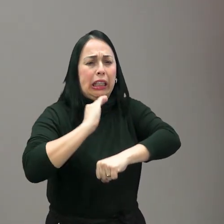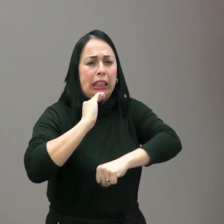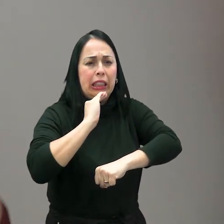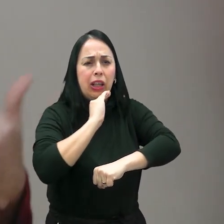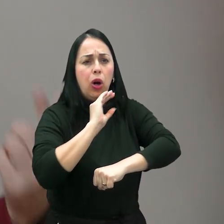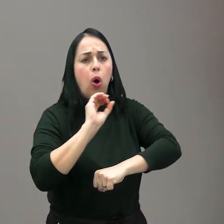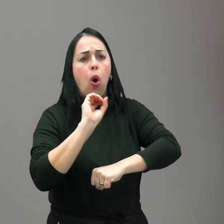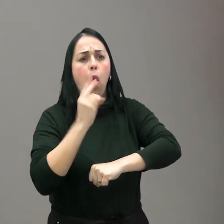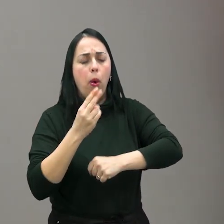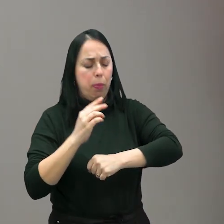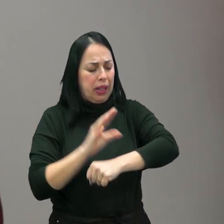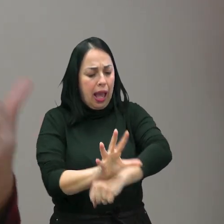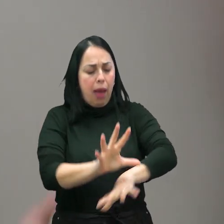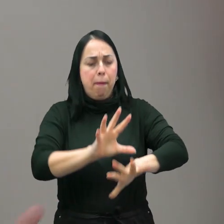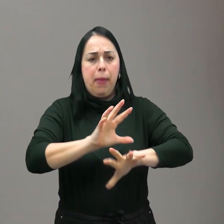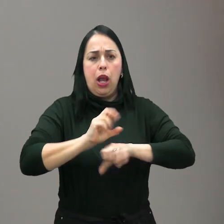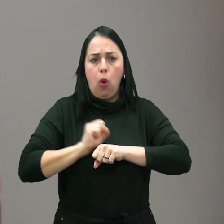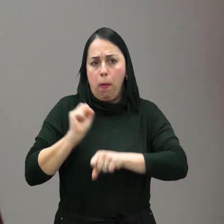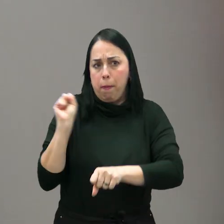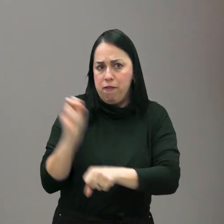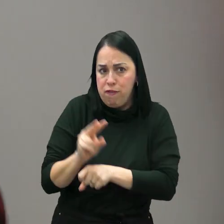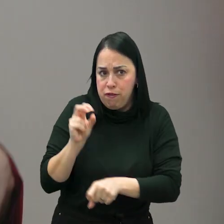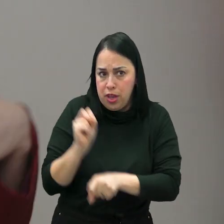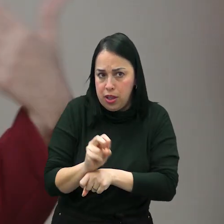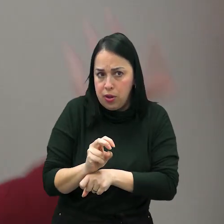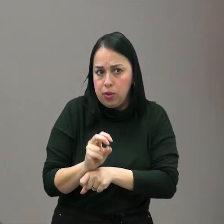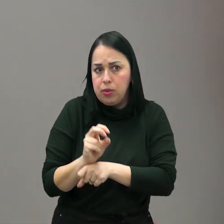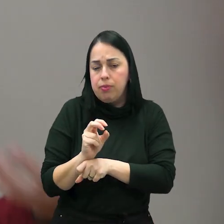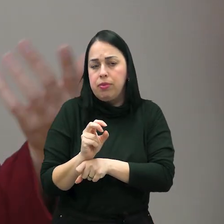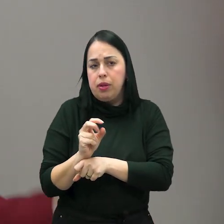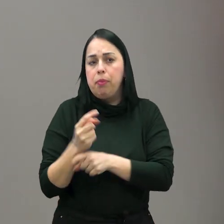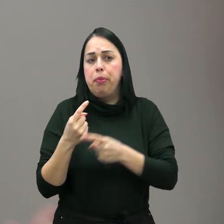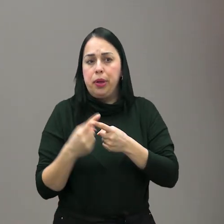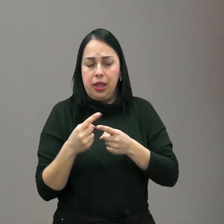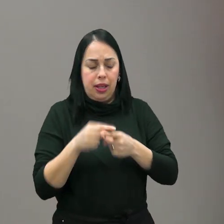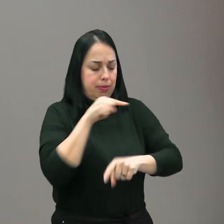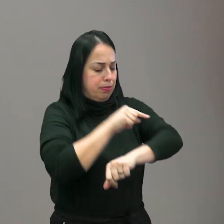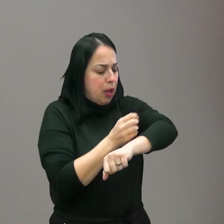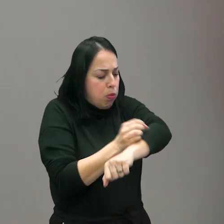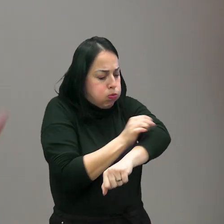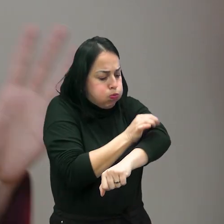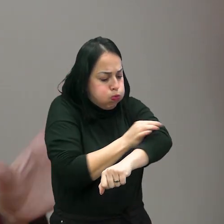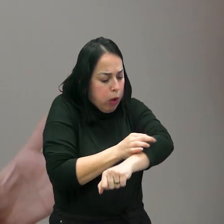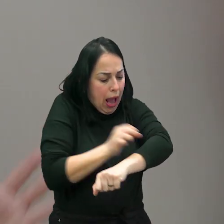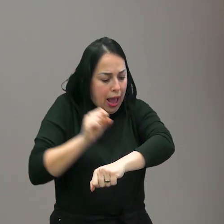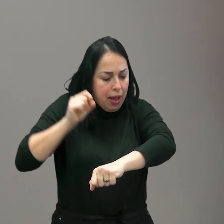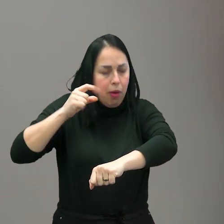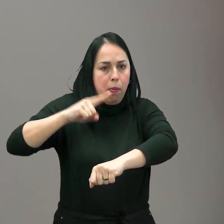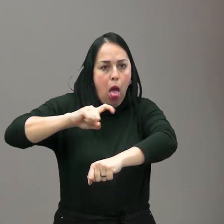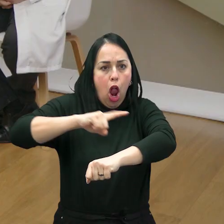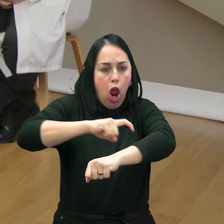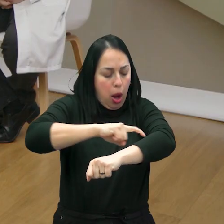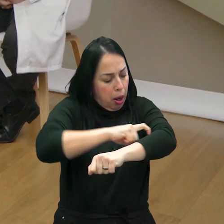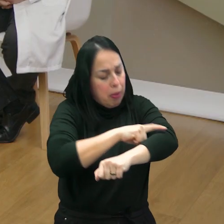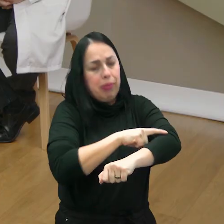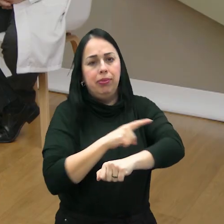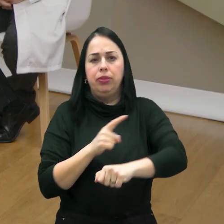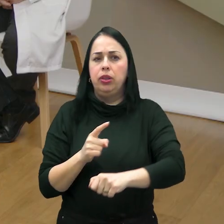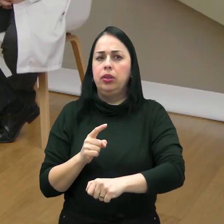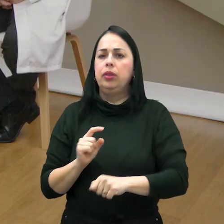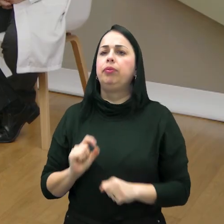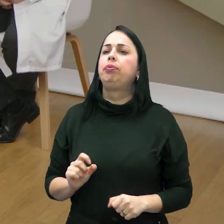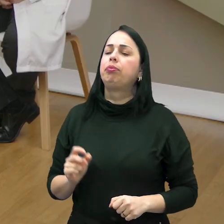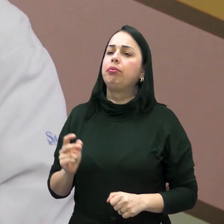por infecções, problemas que vêm a partir da queimadura, ou os dois? Os